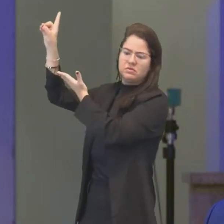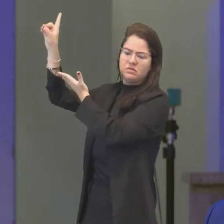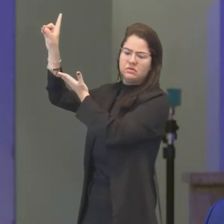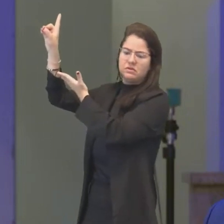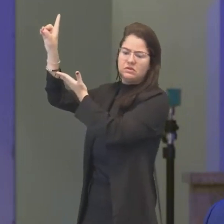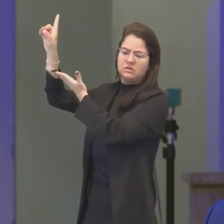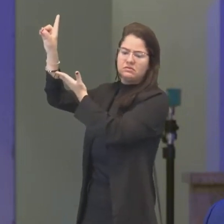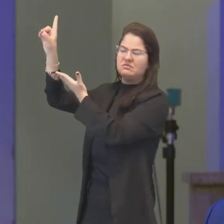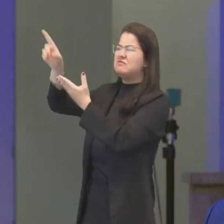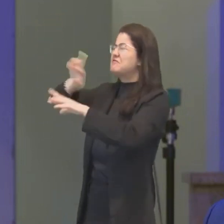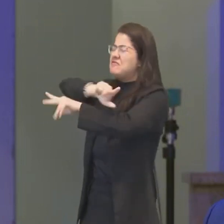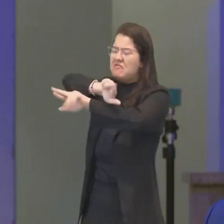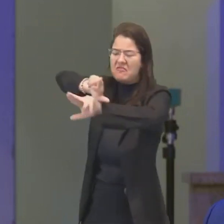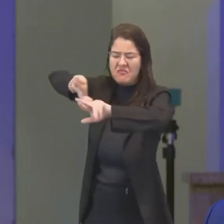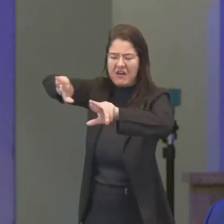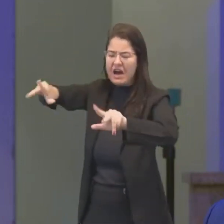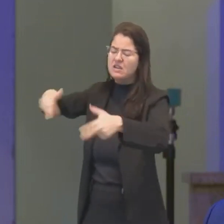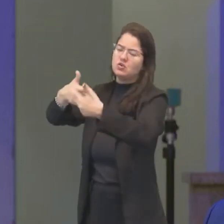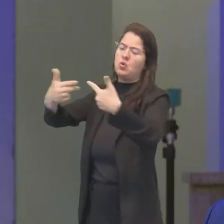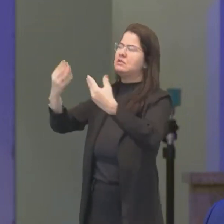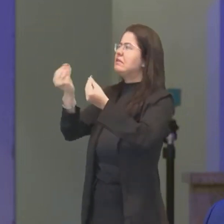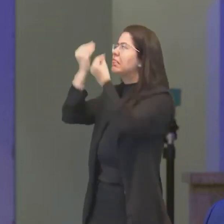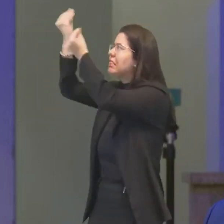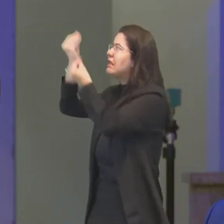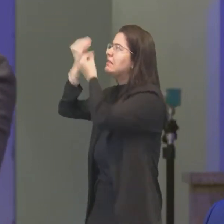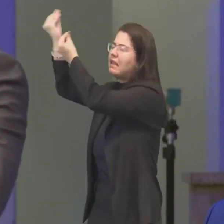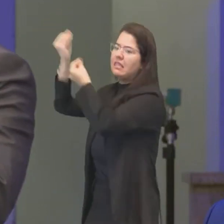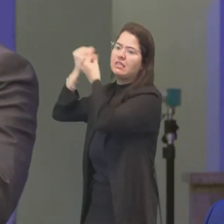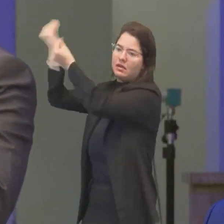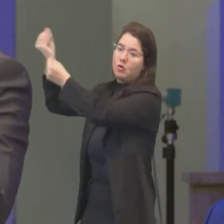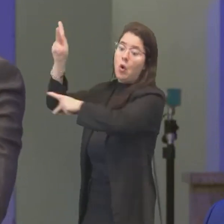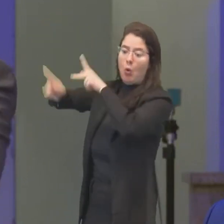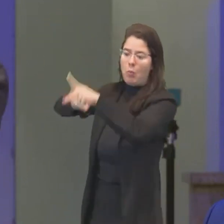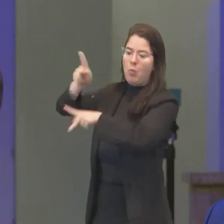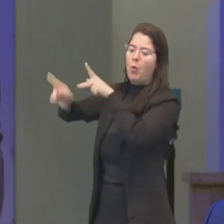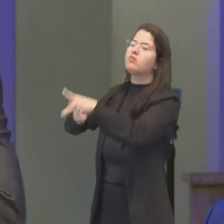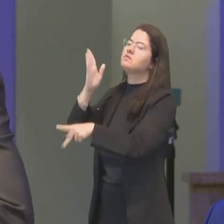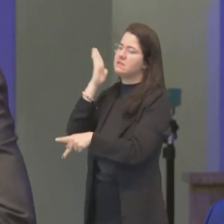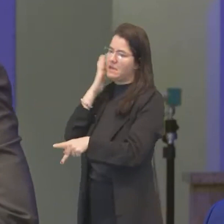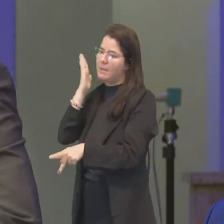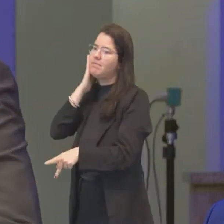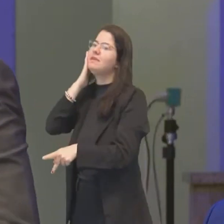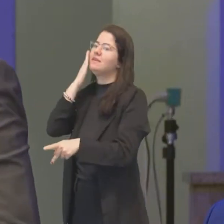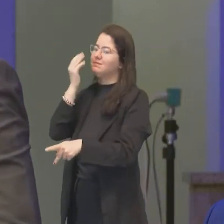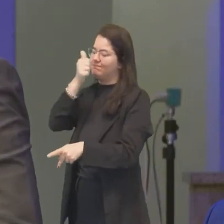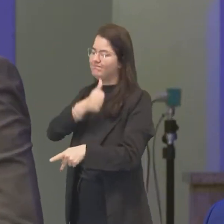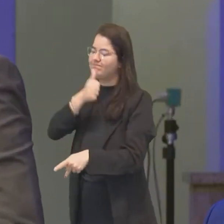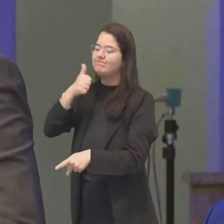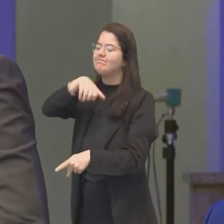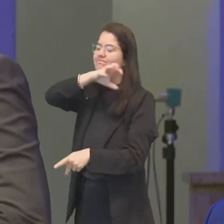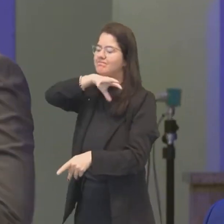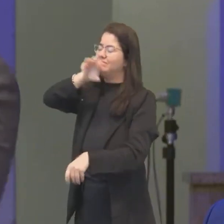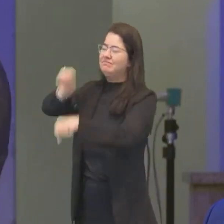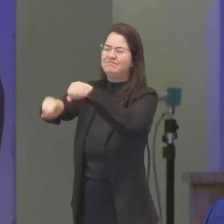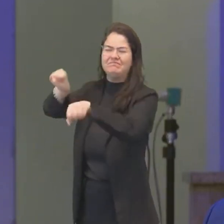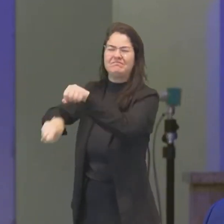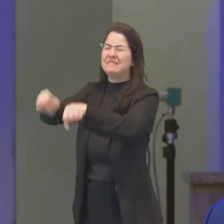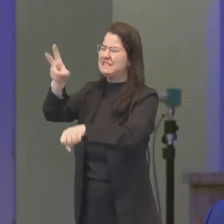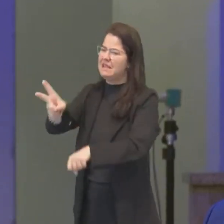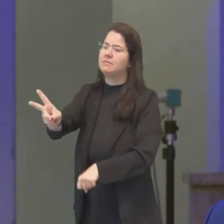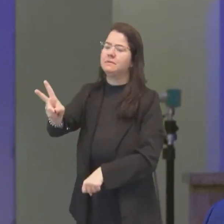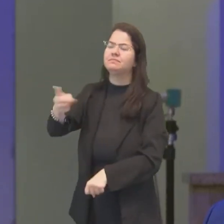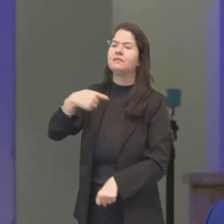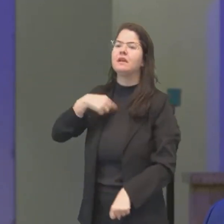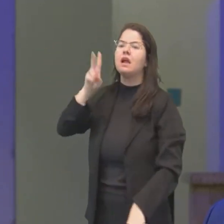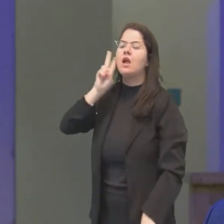de manjares. Eles sabiam fazer muito bem quando o assunto era sacrifício. Eu lembro-me uma